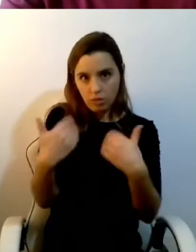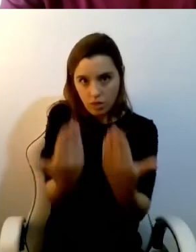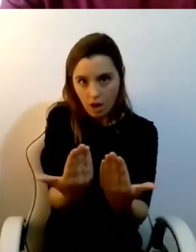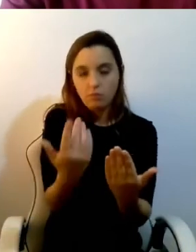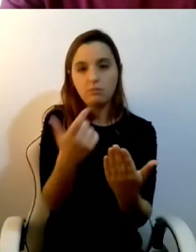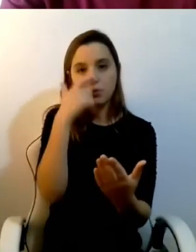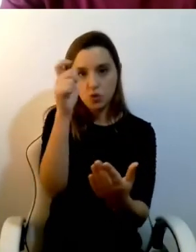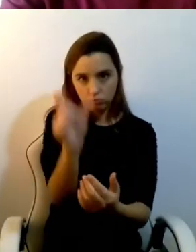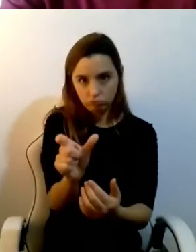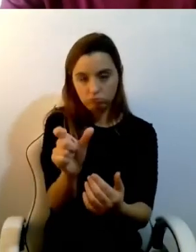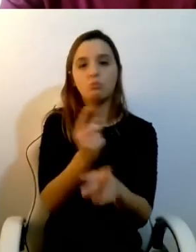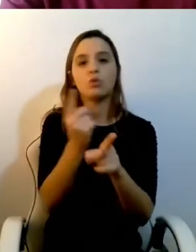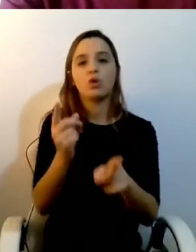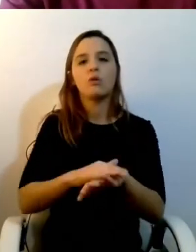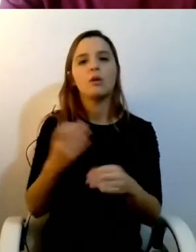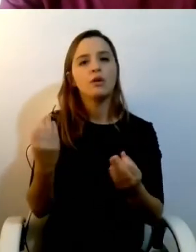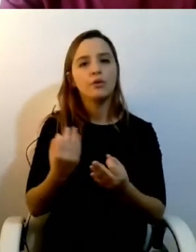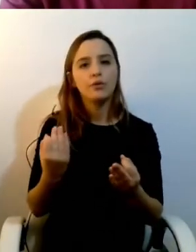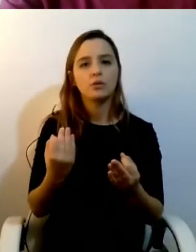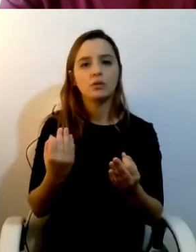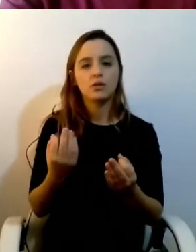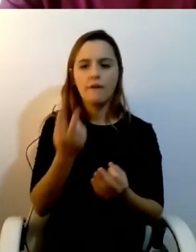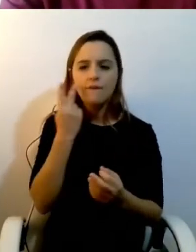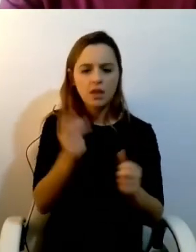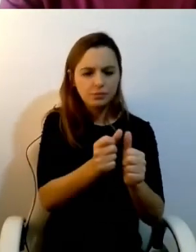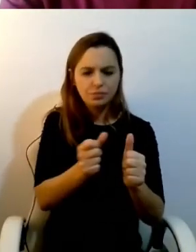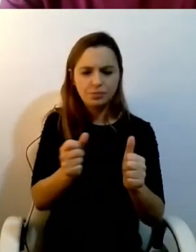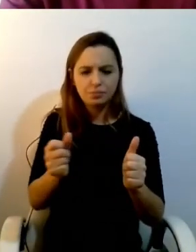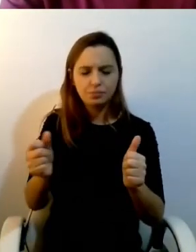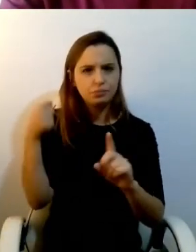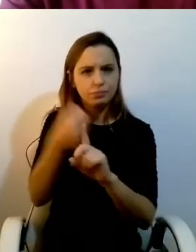dedicação que ele teve ao longo de quase toda a sua vida ao movimento de